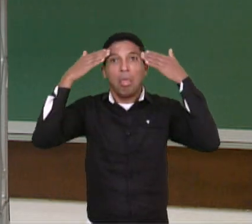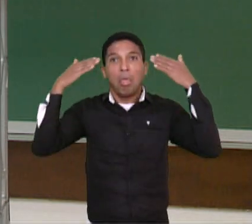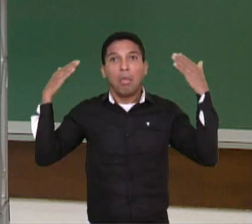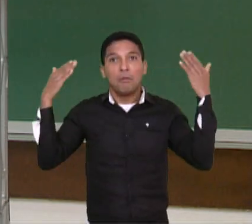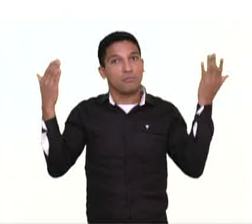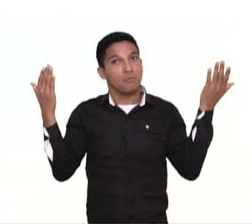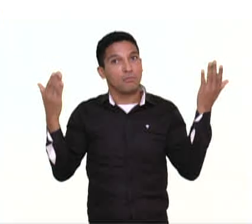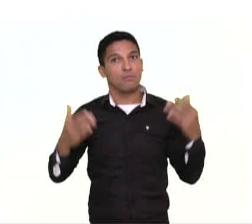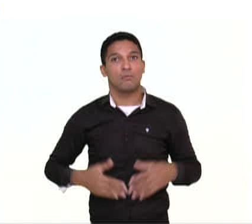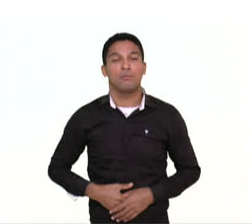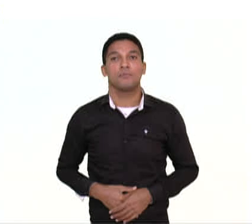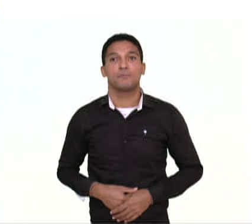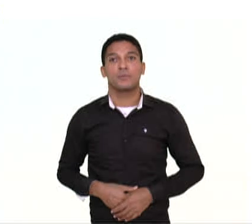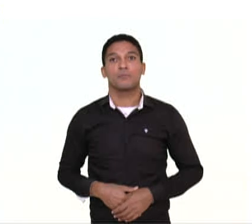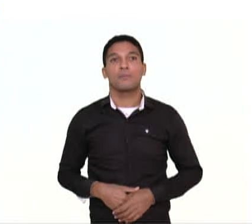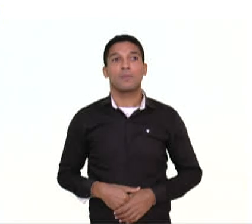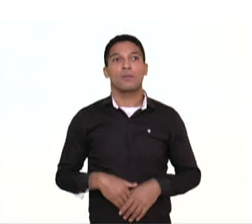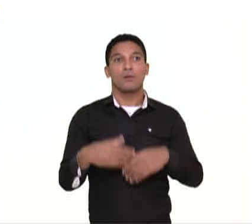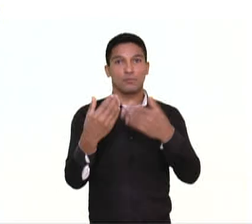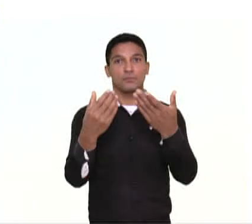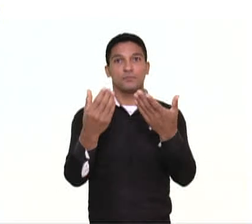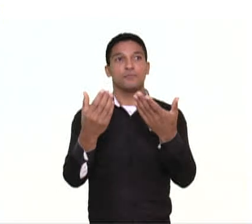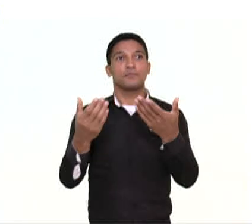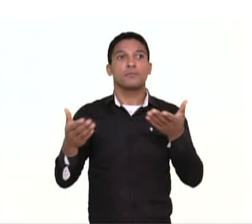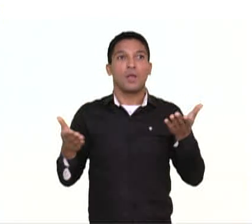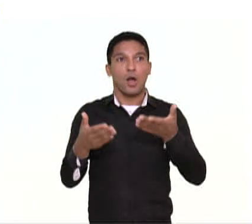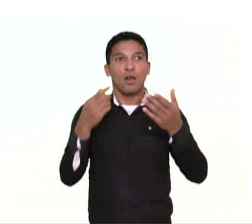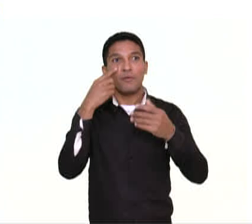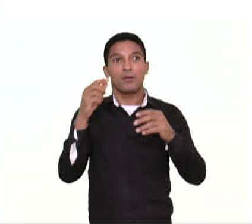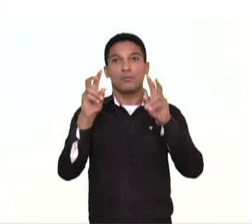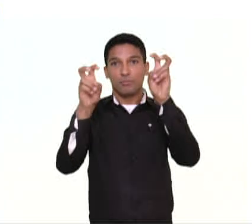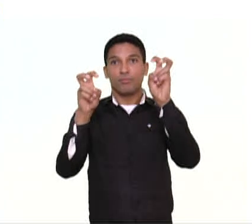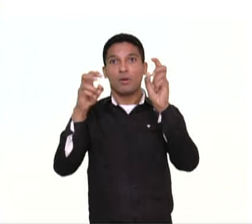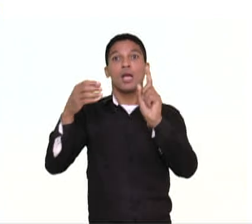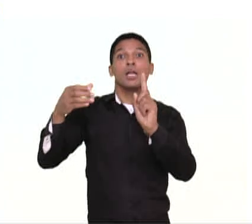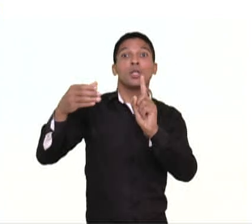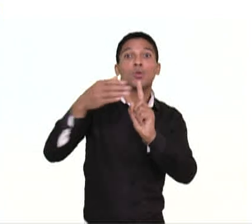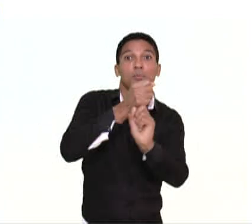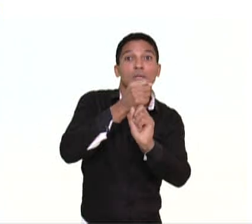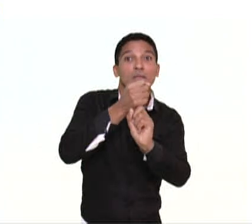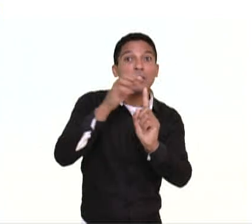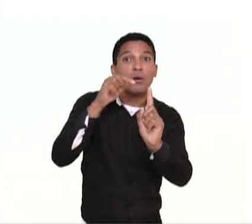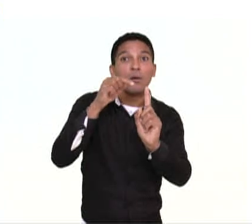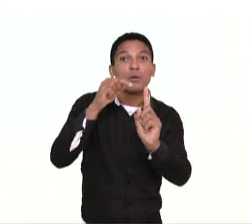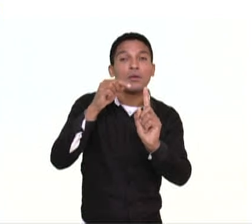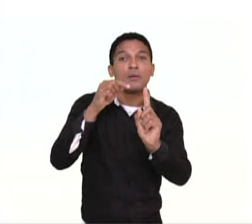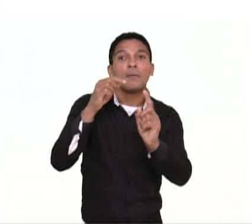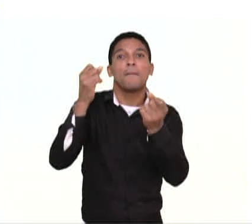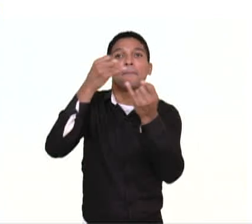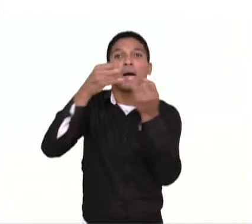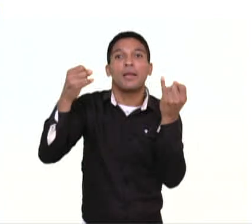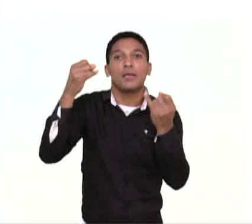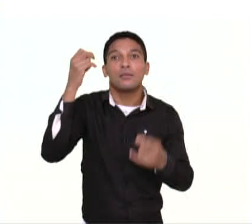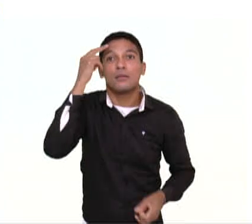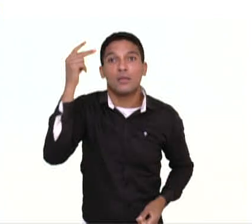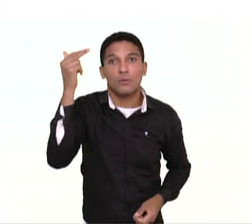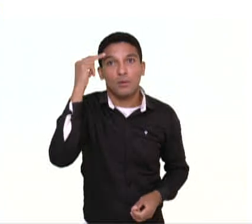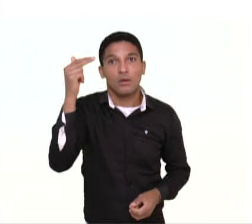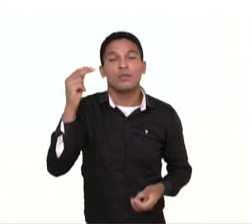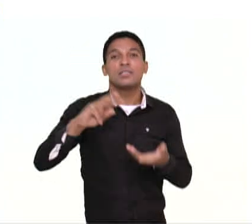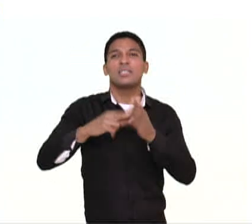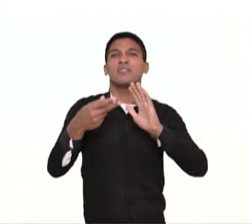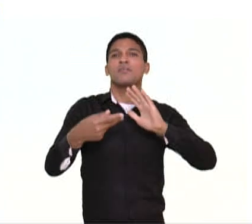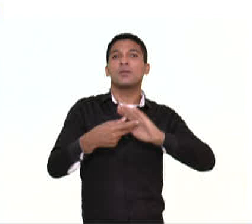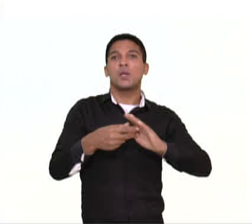o subtítulo Dominação que parece natural, que dá início ao trecho da reportagem transcrita aqui, refere-se. E